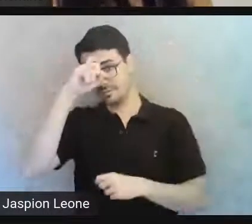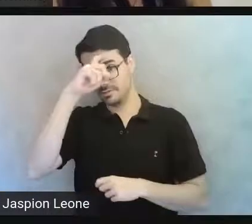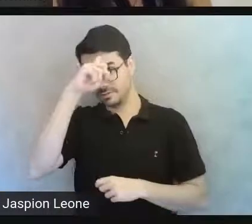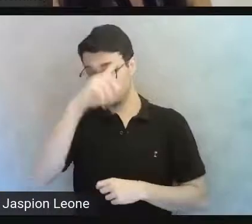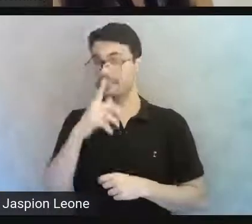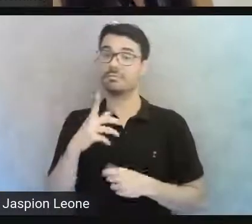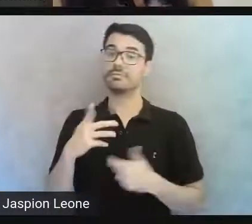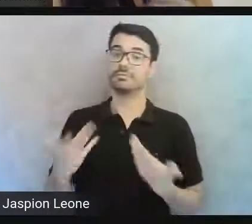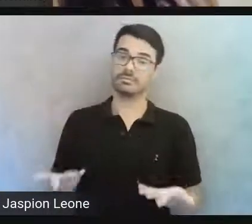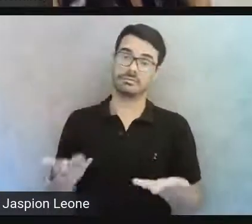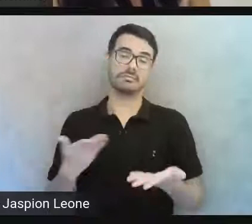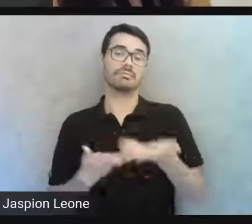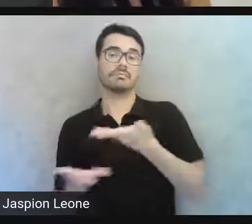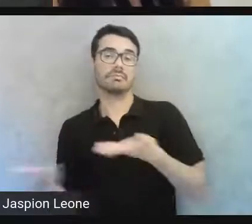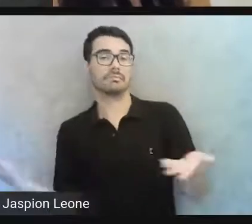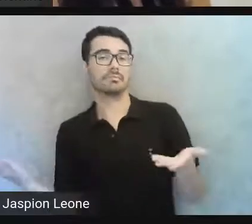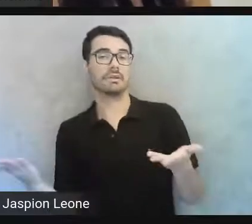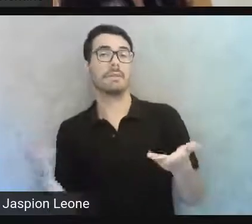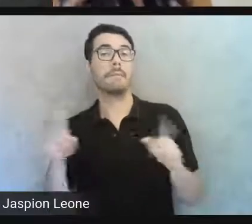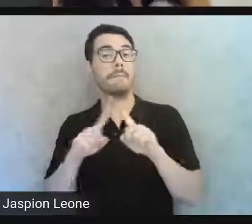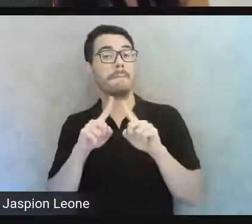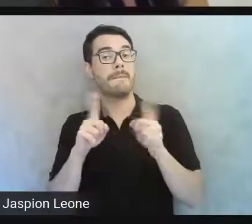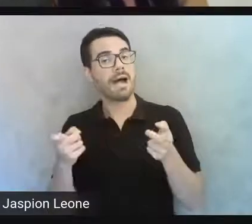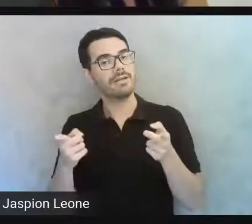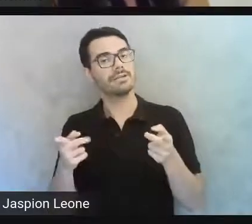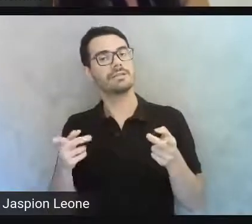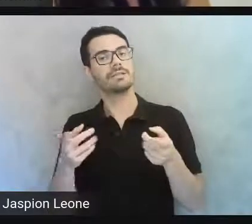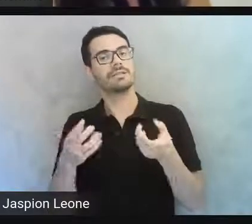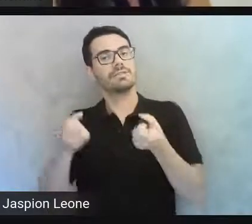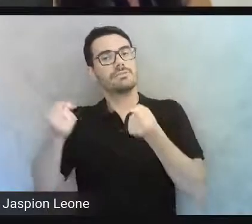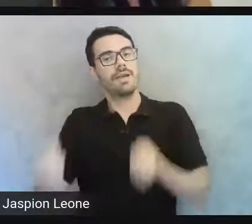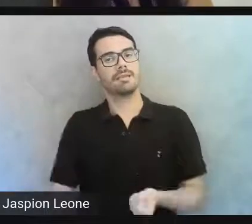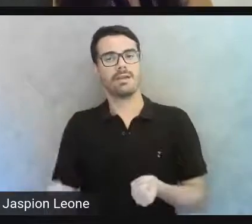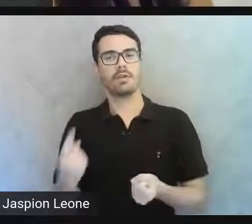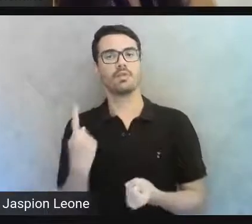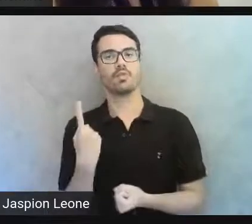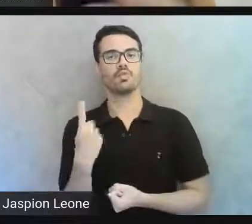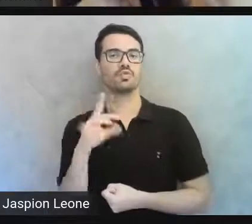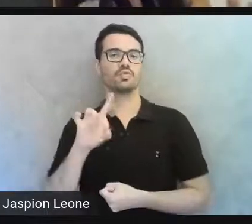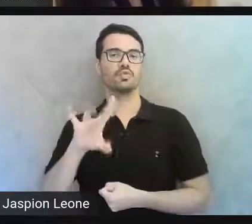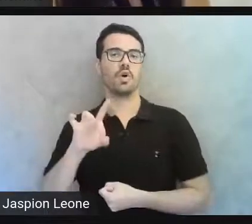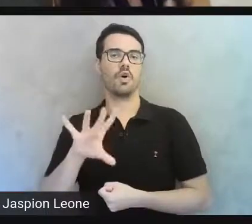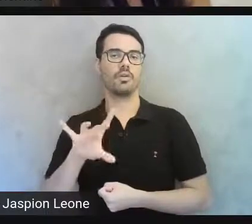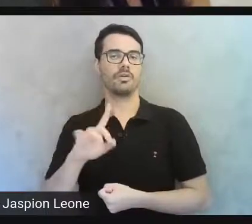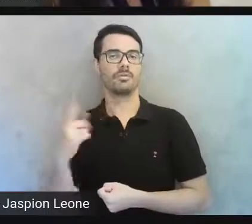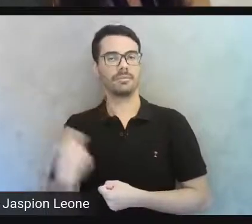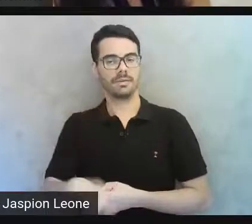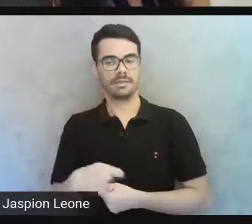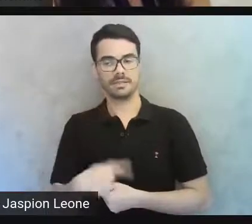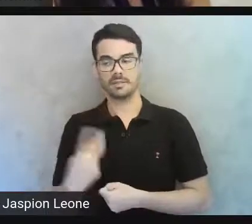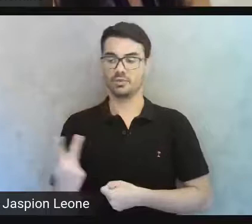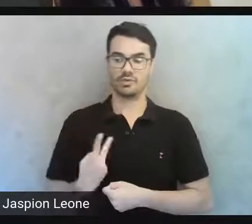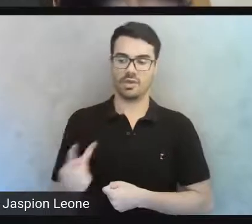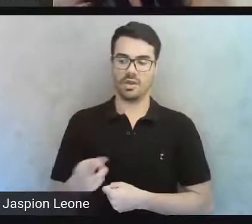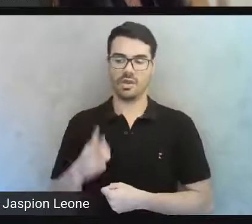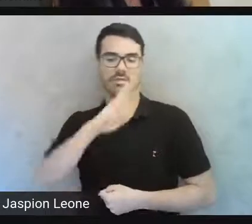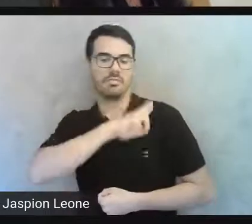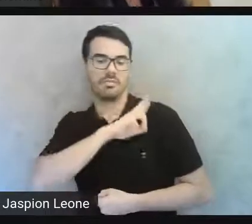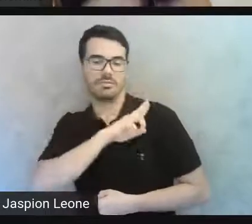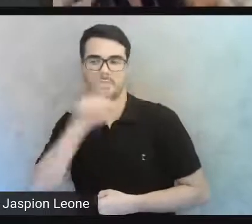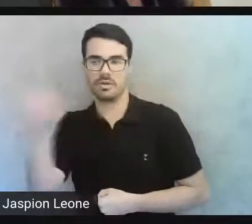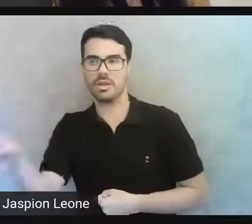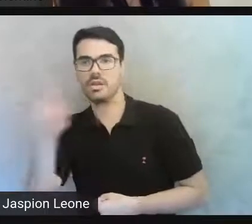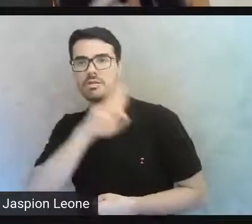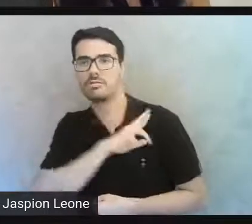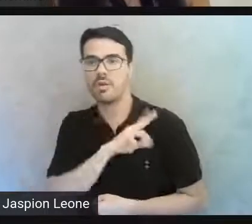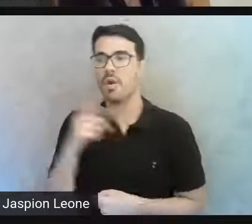dedique de uma forma, mas dividindo a responsabilidade, porque é muito pesado para uma pessoa só ter que ser o grande fiscal, né,